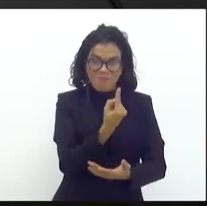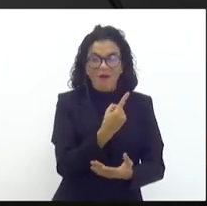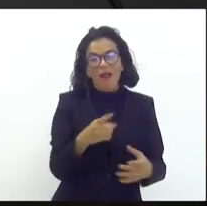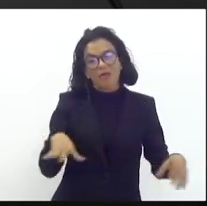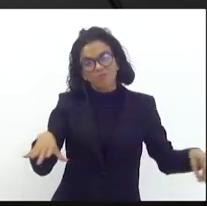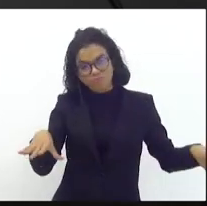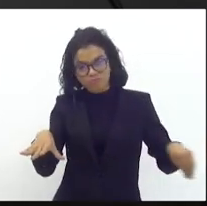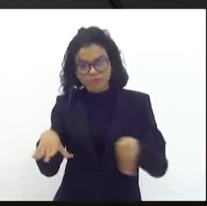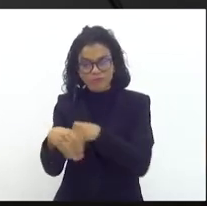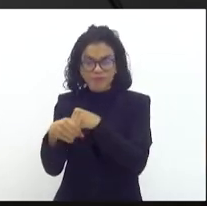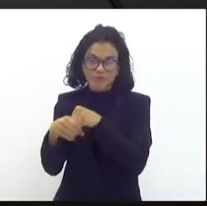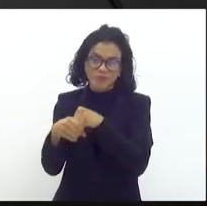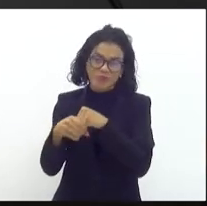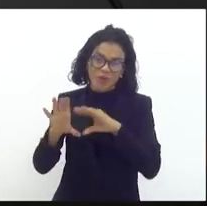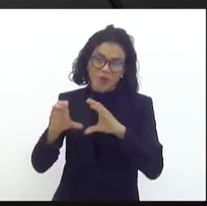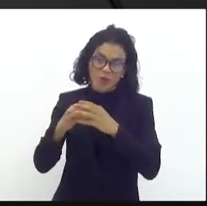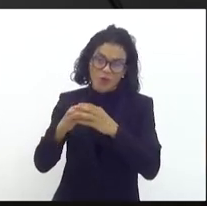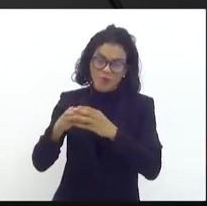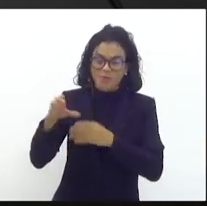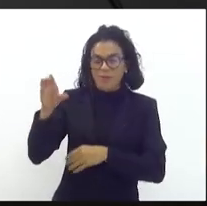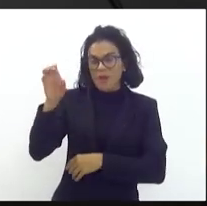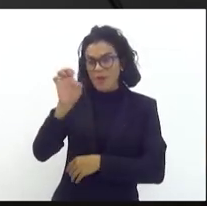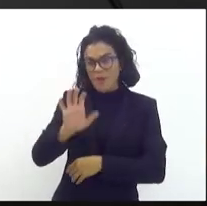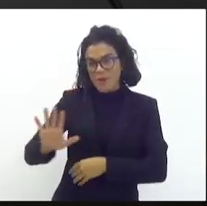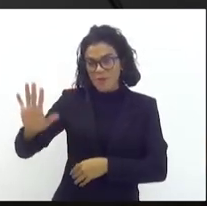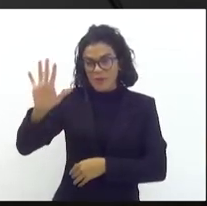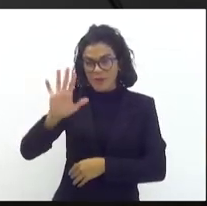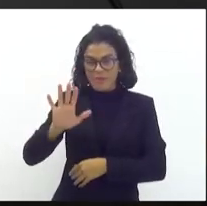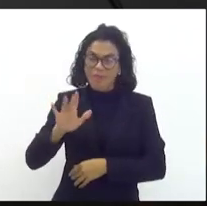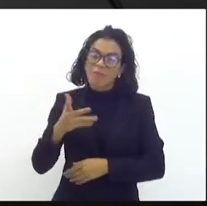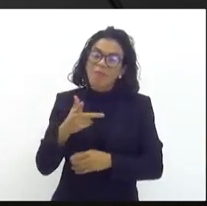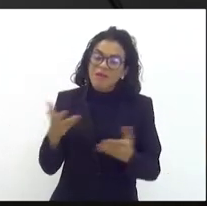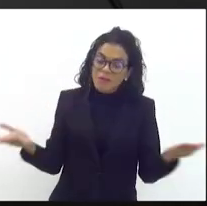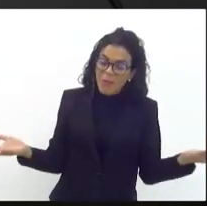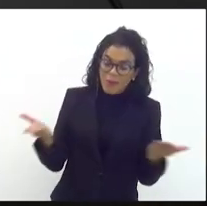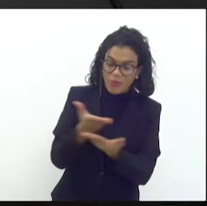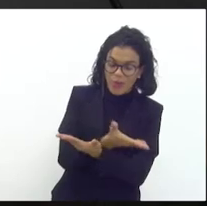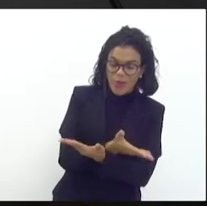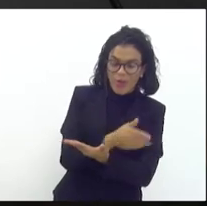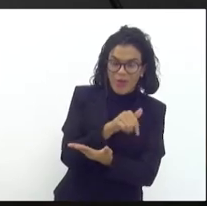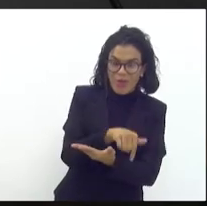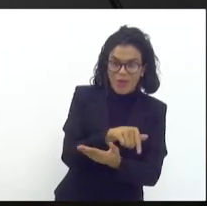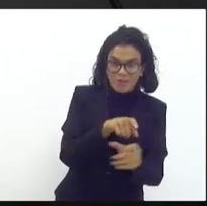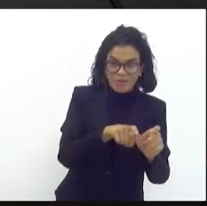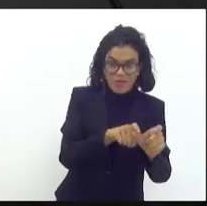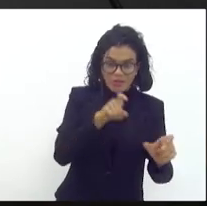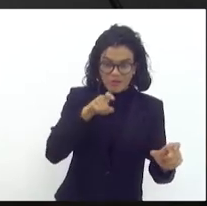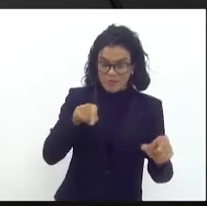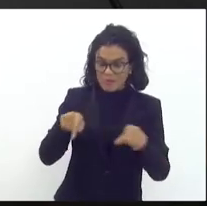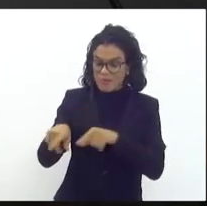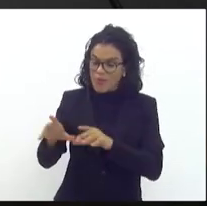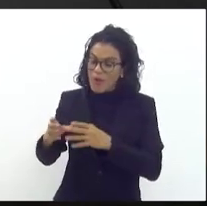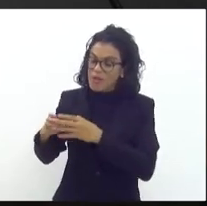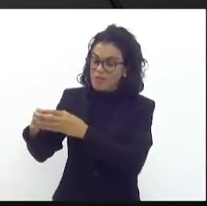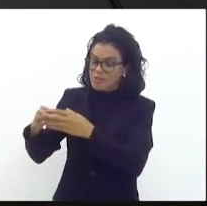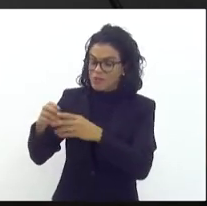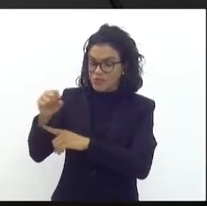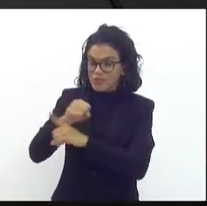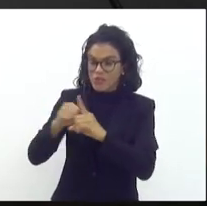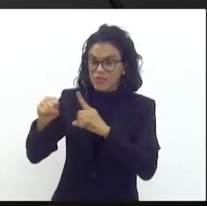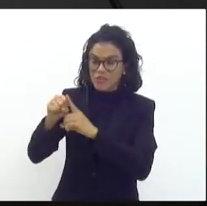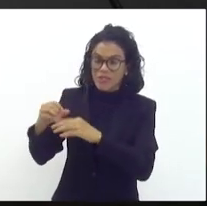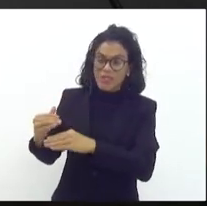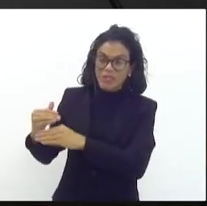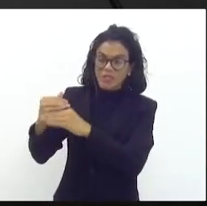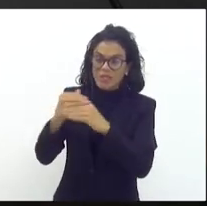nós estamos trocando sim um pouco de autonomia para uma prosperidade comum Então essa